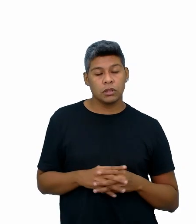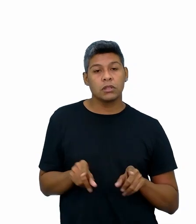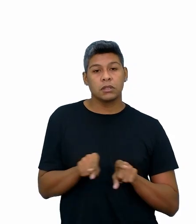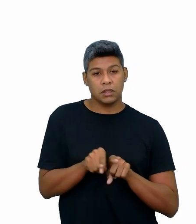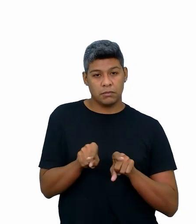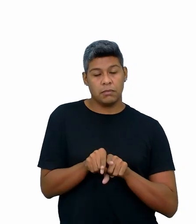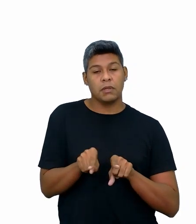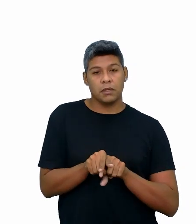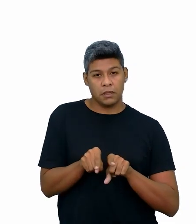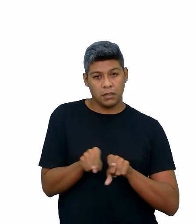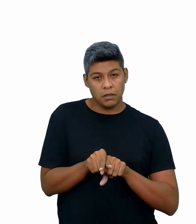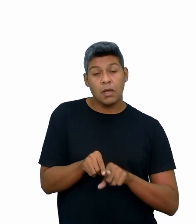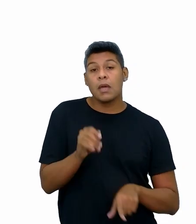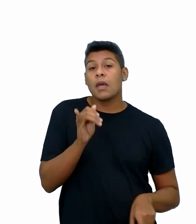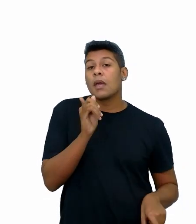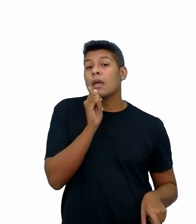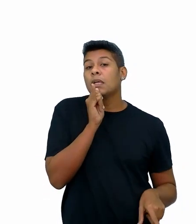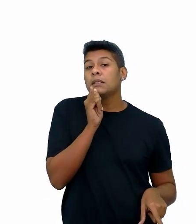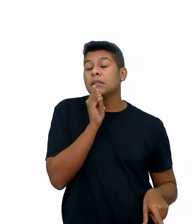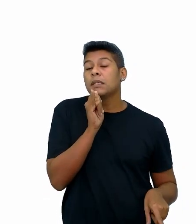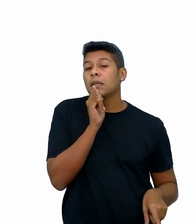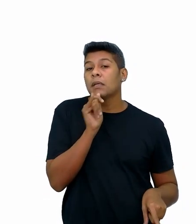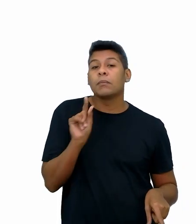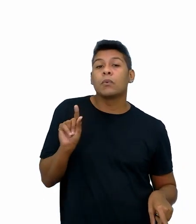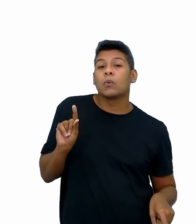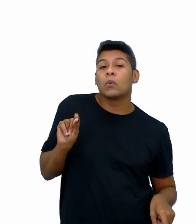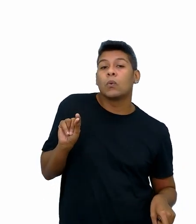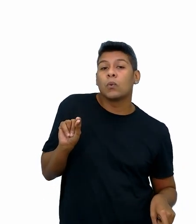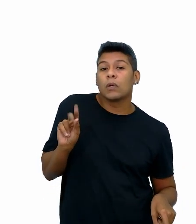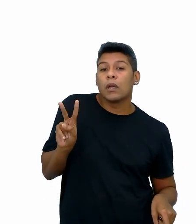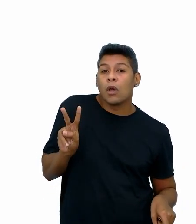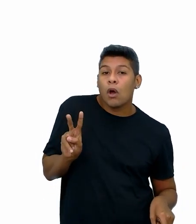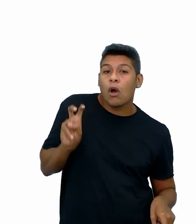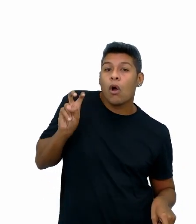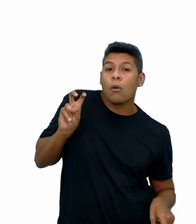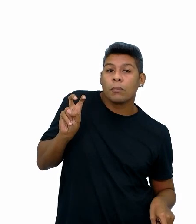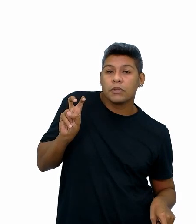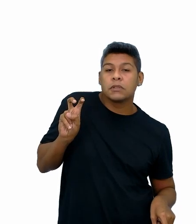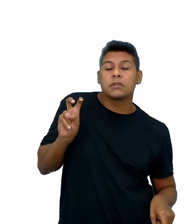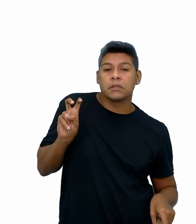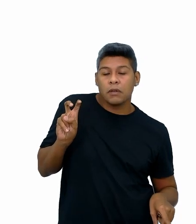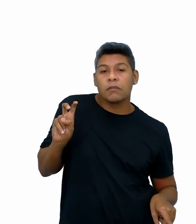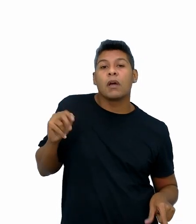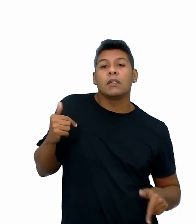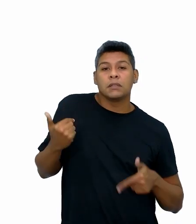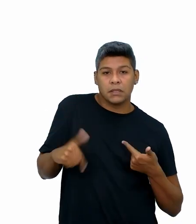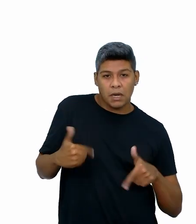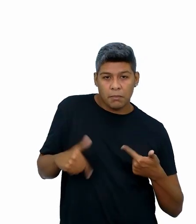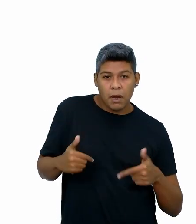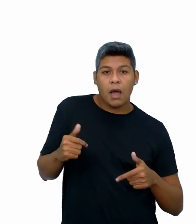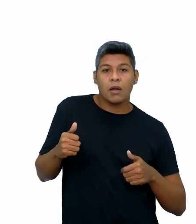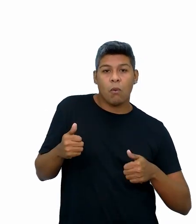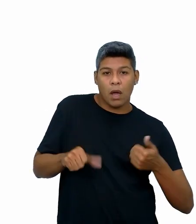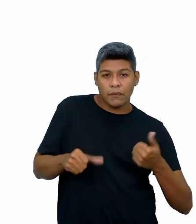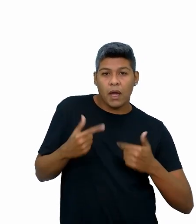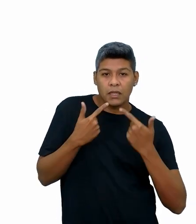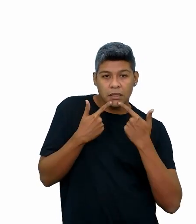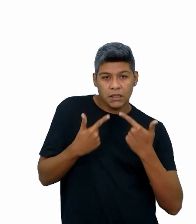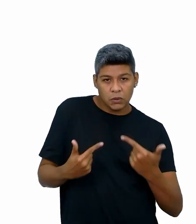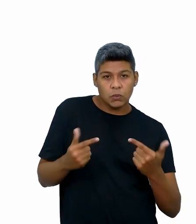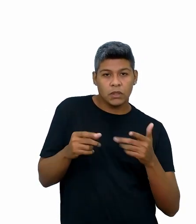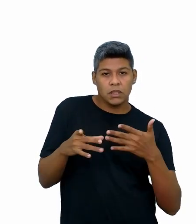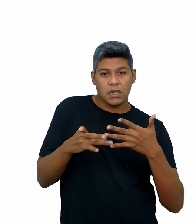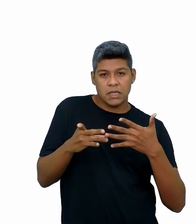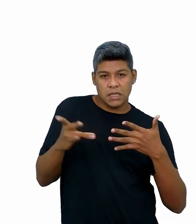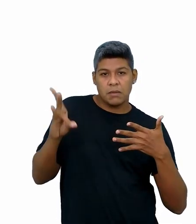formação de hoje, como exemplo, como base, né? Para a gente observar esse trabalho com análise linguística e semiótica, que é a notícia